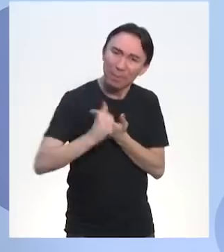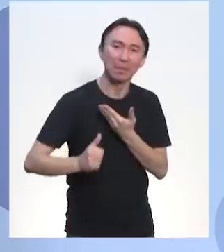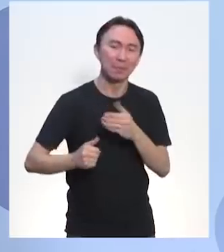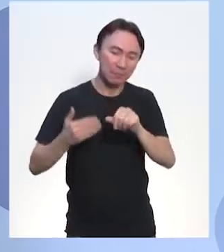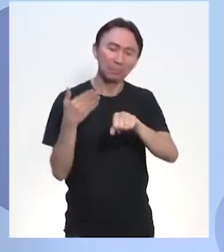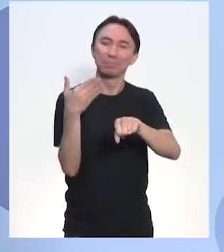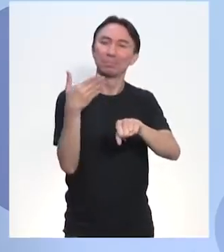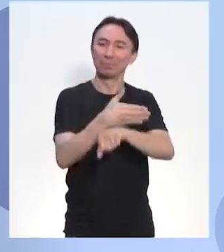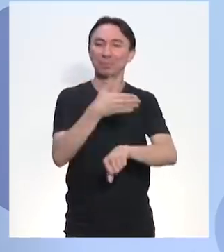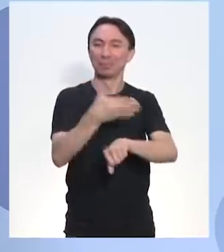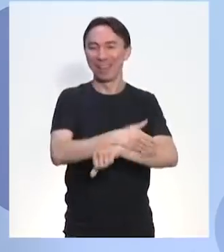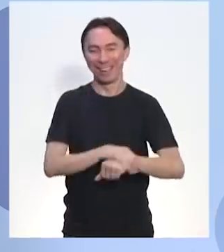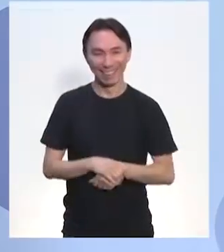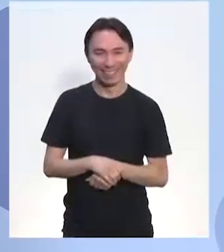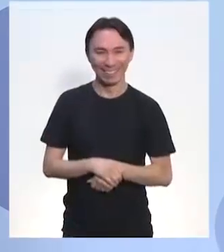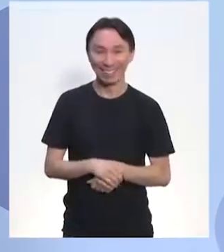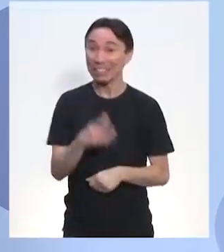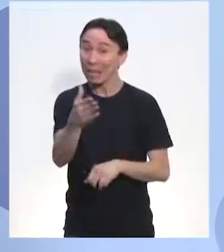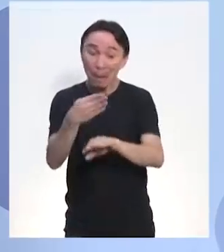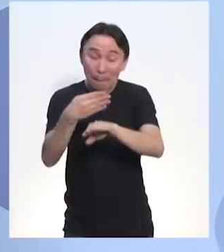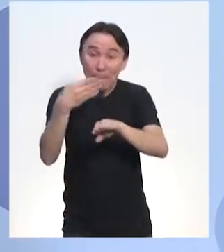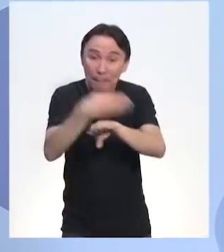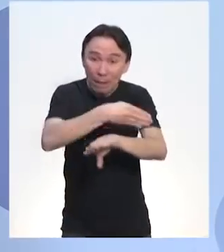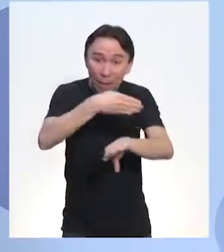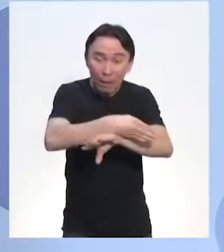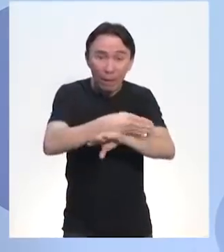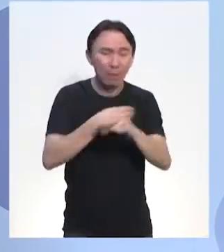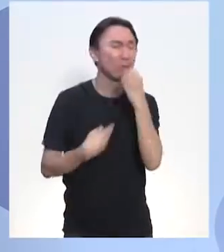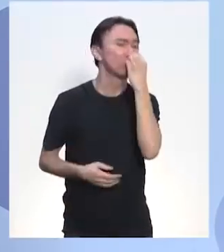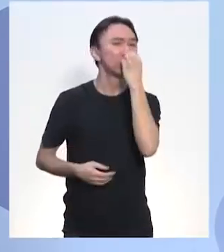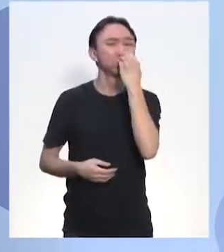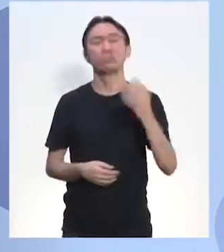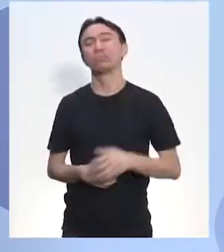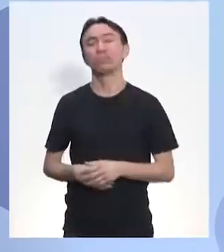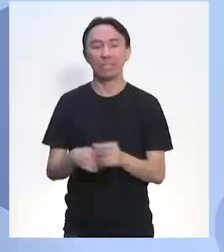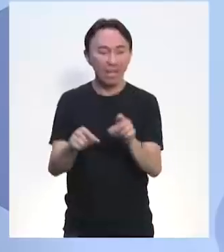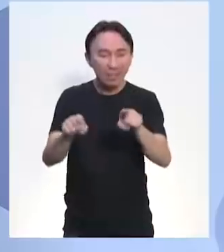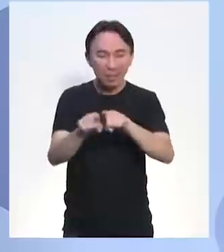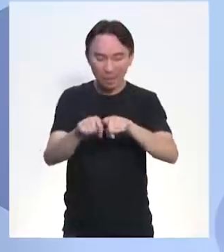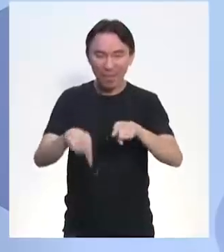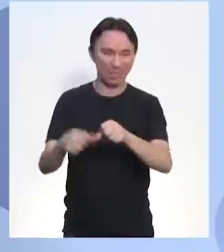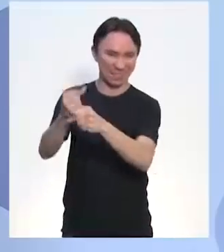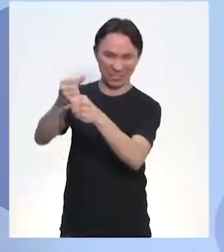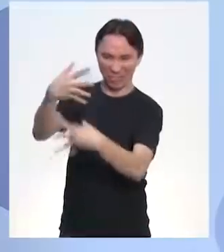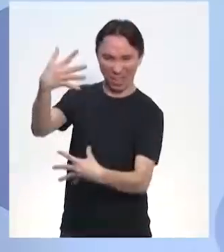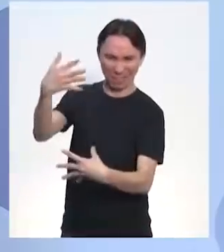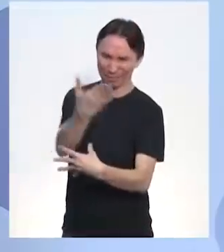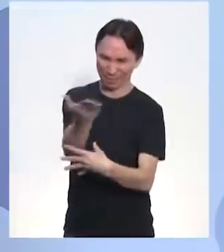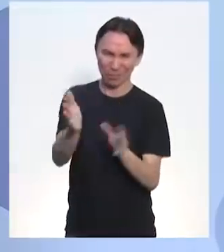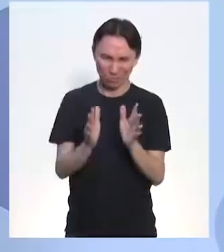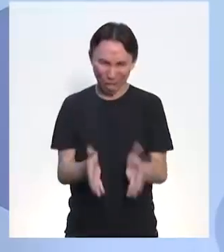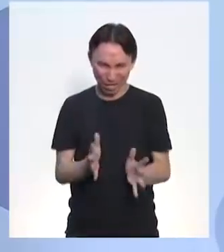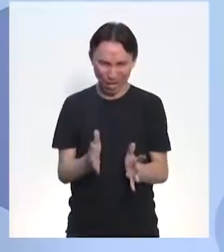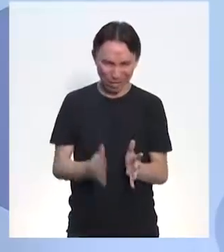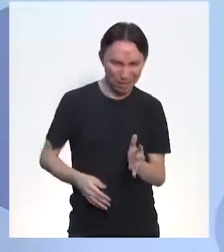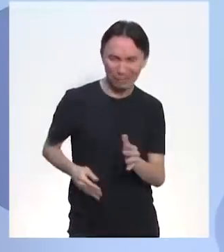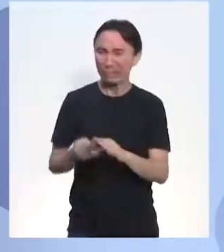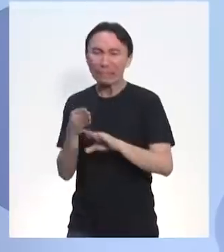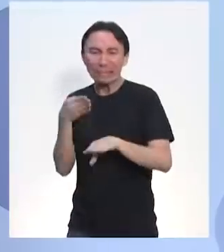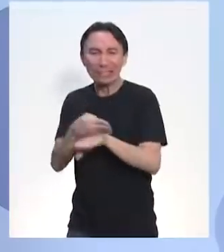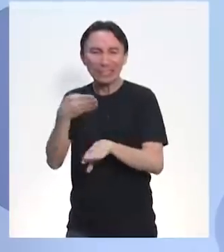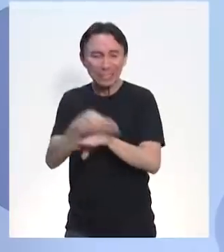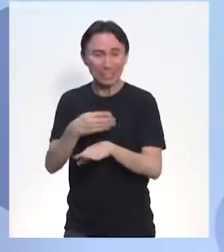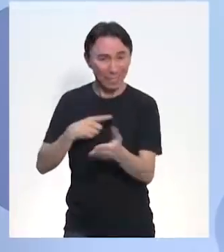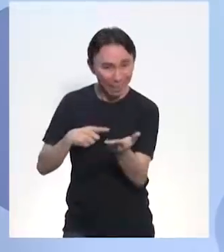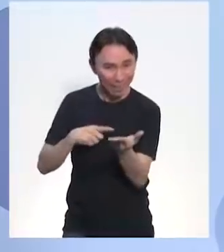gente sabe que, pela participação de vocês no chat, eu tenho quase certeza que a maioria de vocês vai abraçar essa ideia, vai convencer o